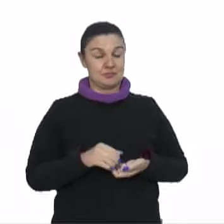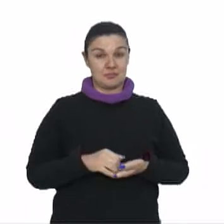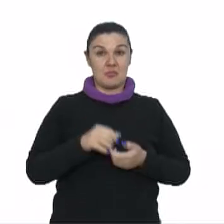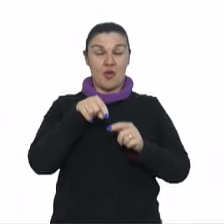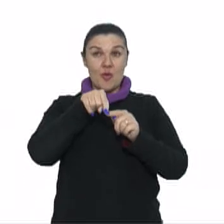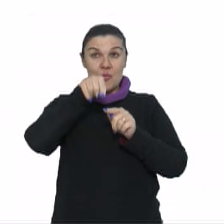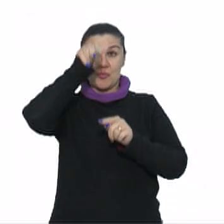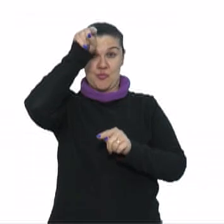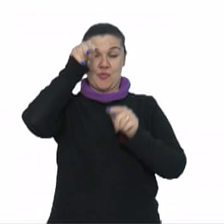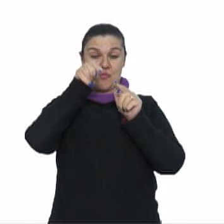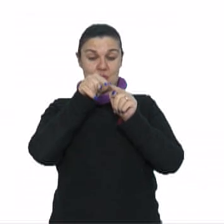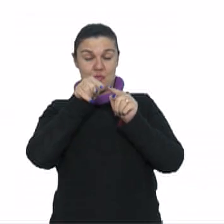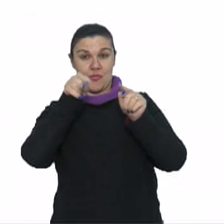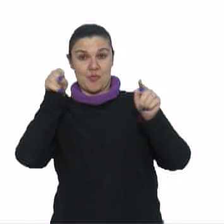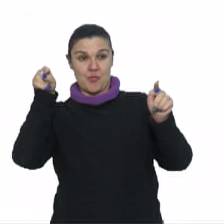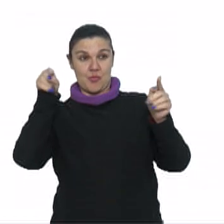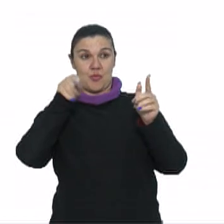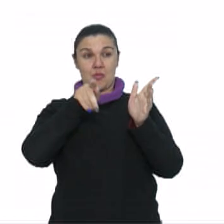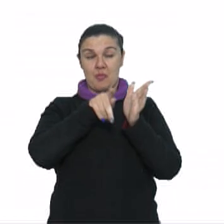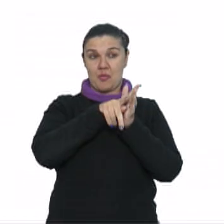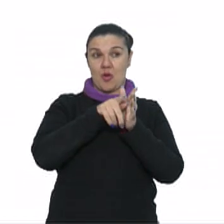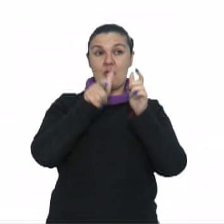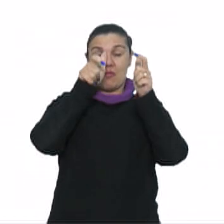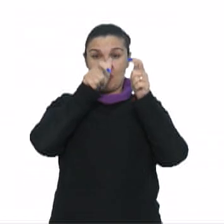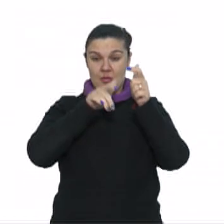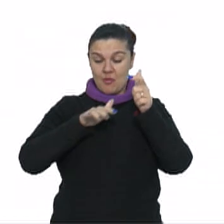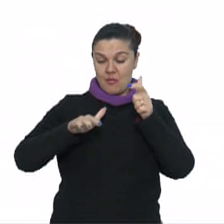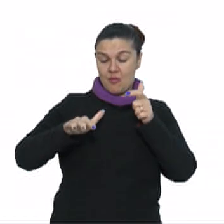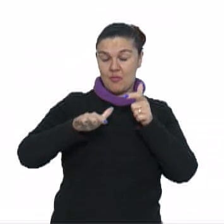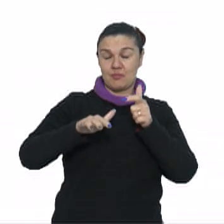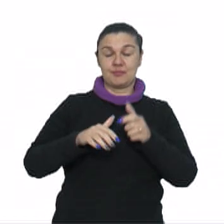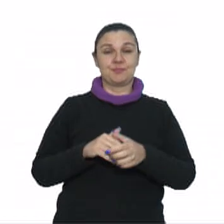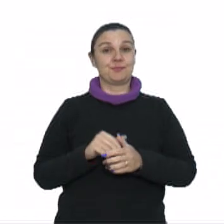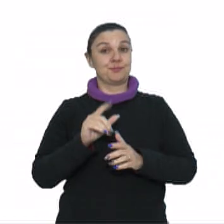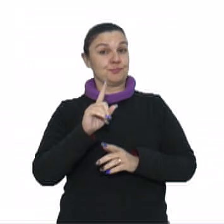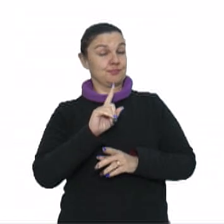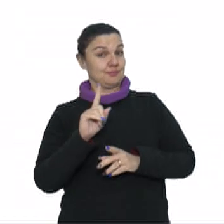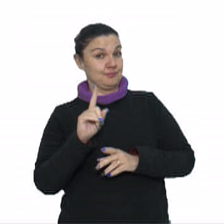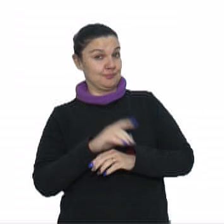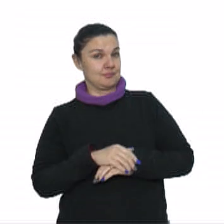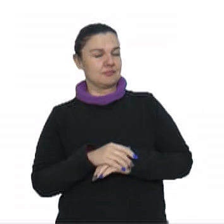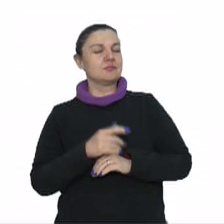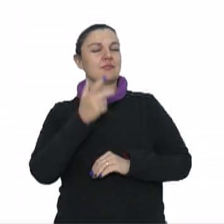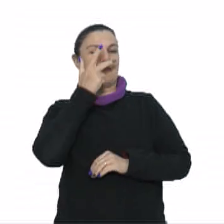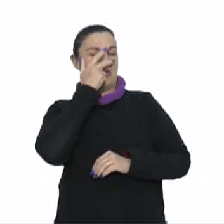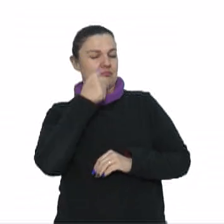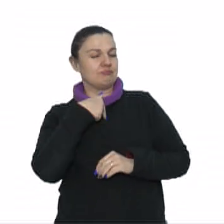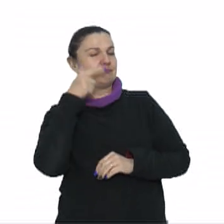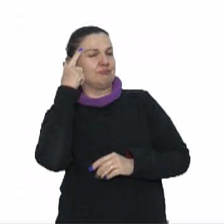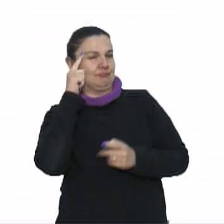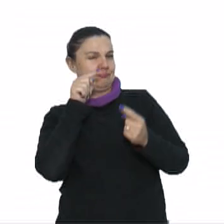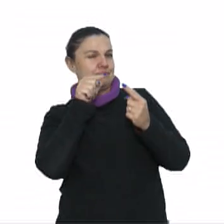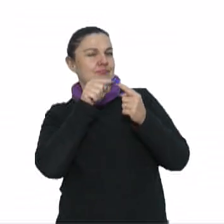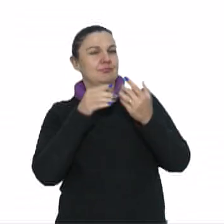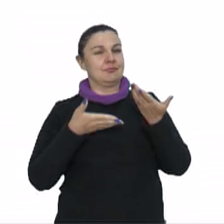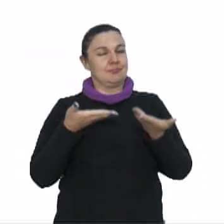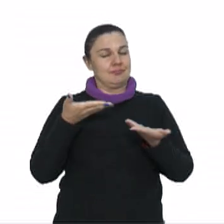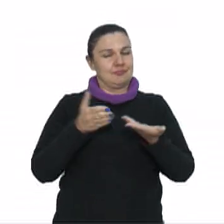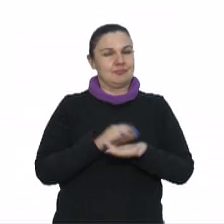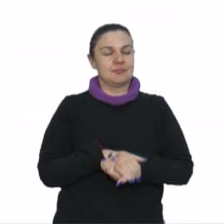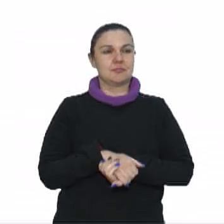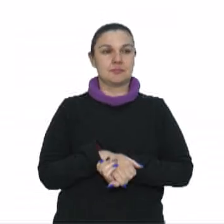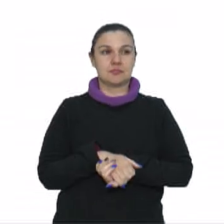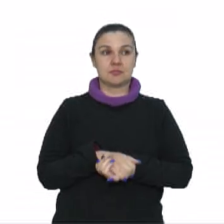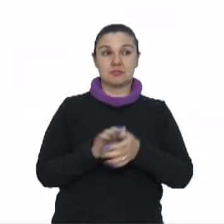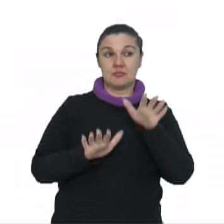né, a localização, mas não é bem isso, não. Mas ela lembraria alguma coisa assim, né?